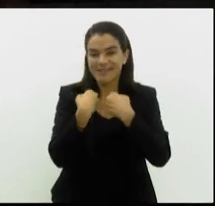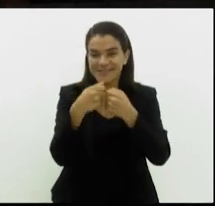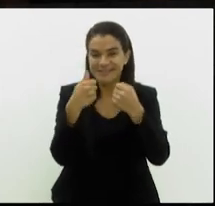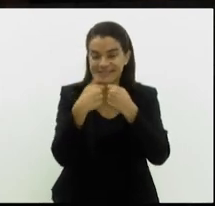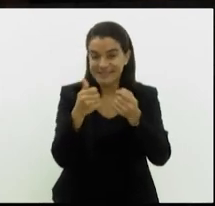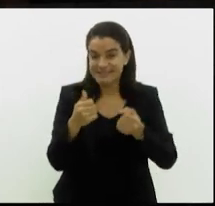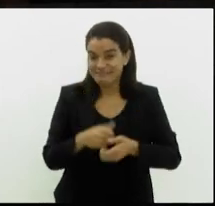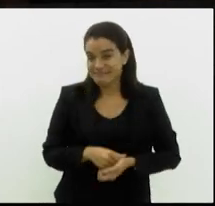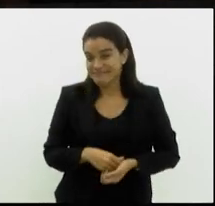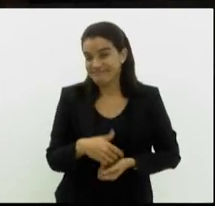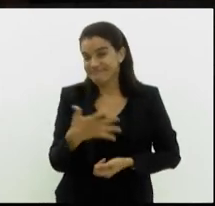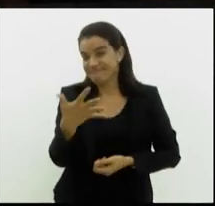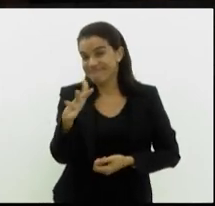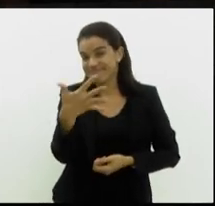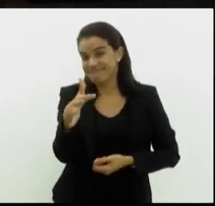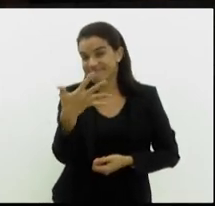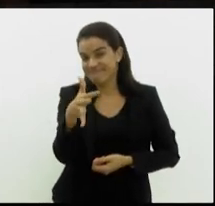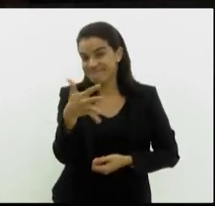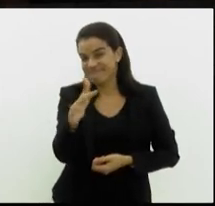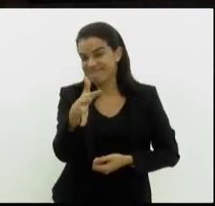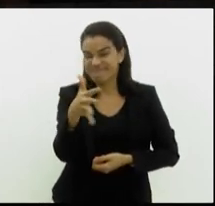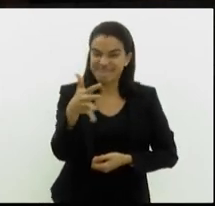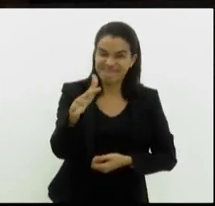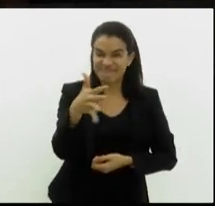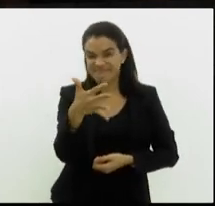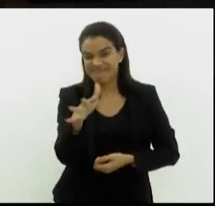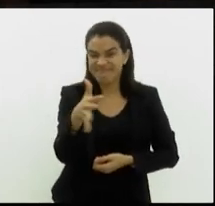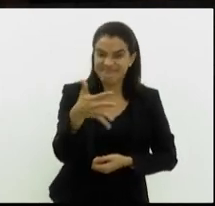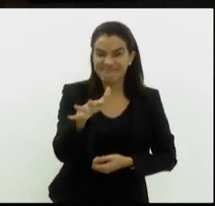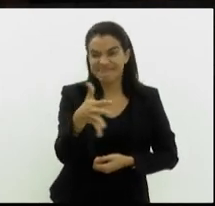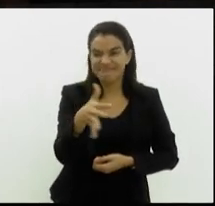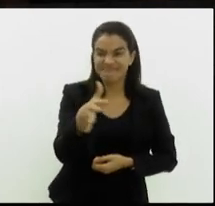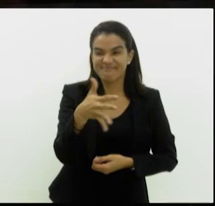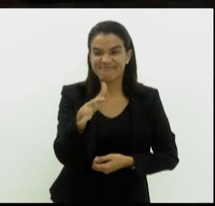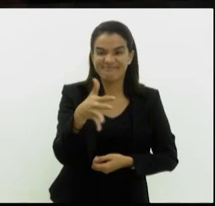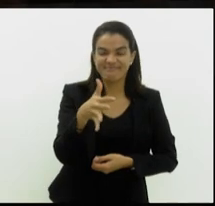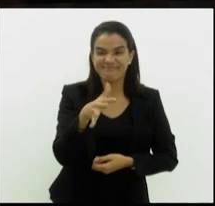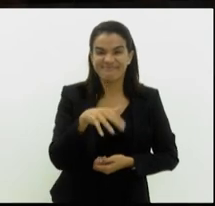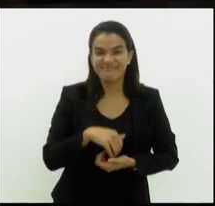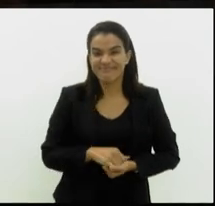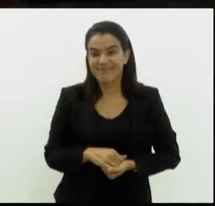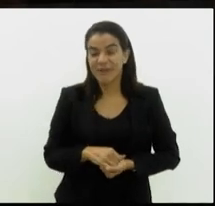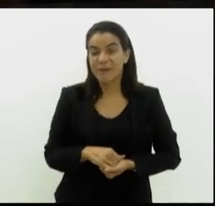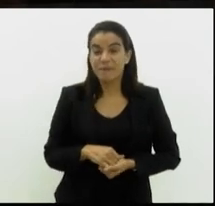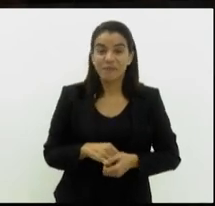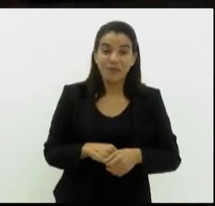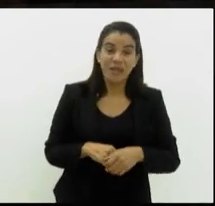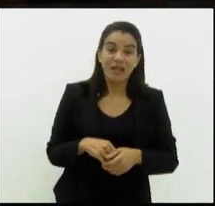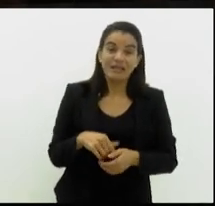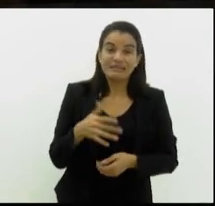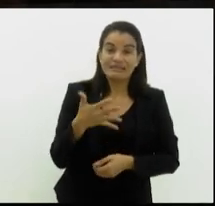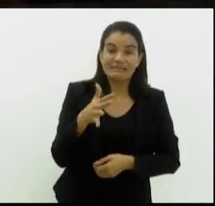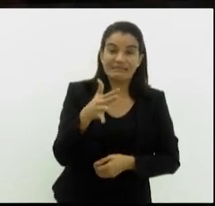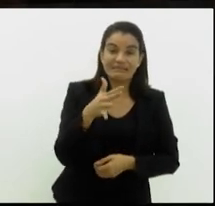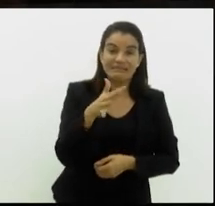É, no mínimo, dependendo do modo de transporte, de